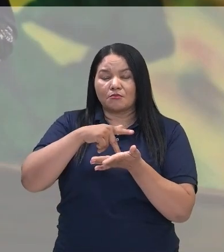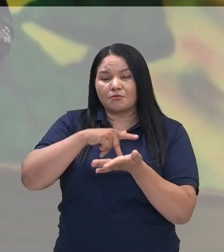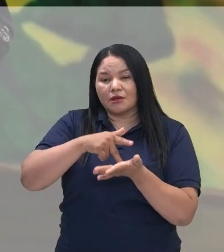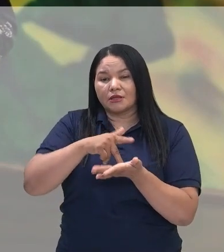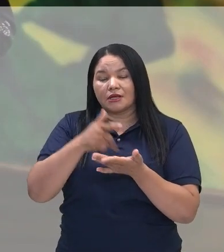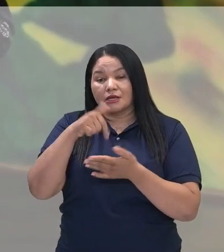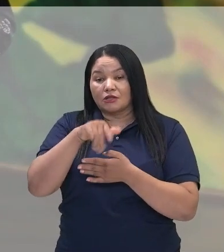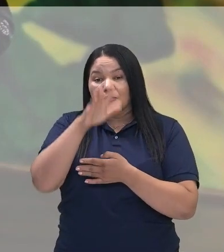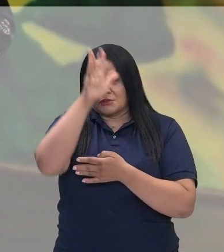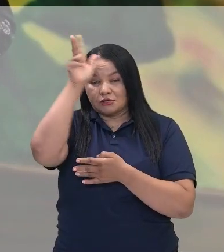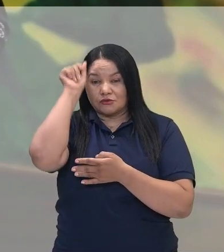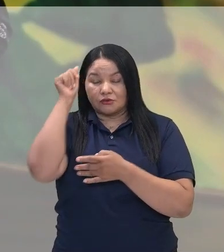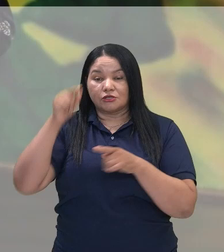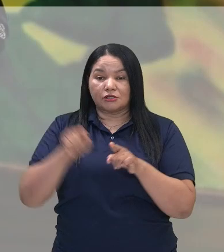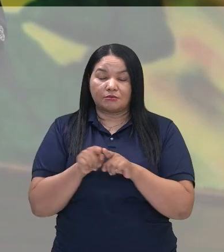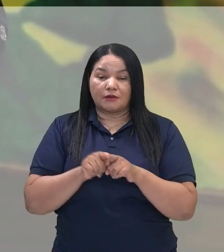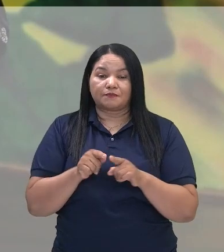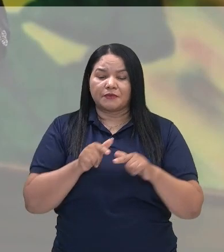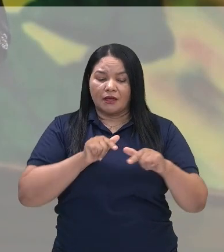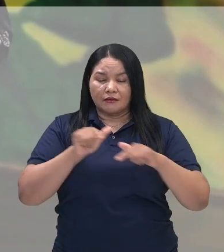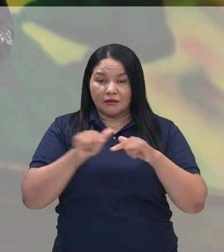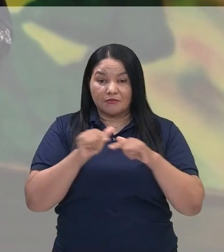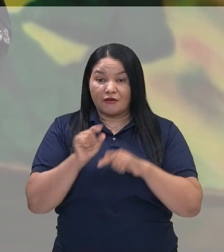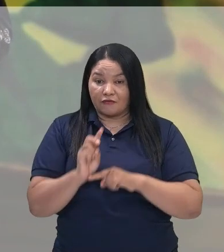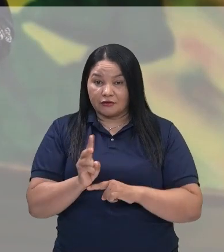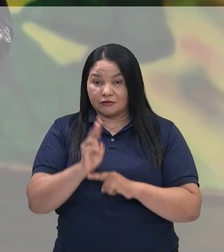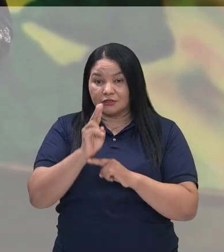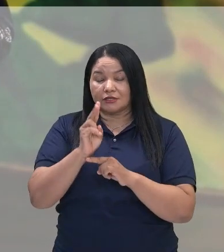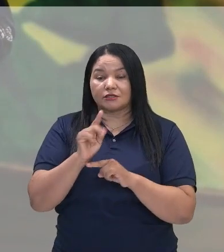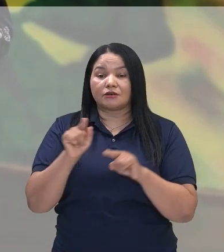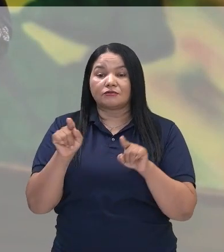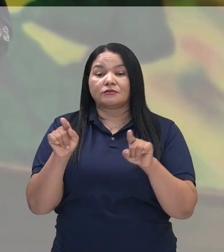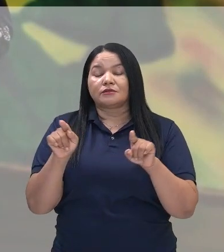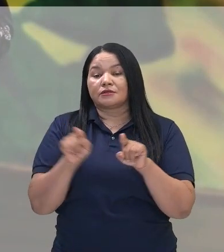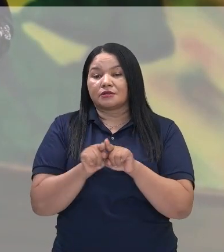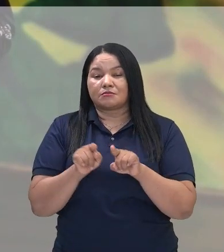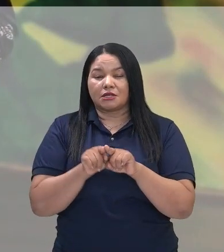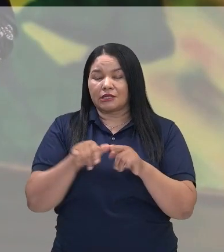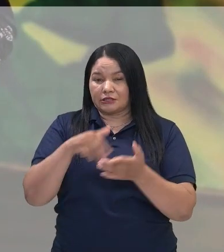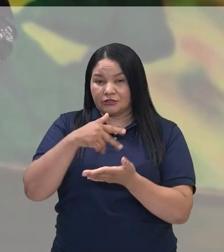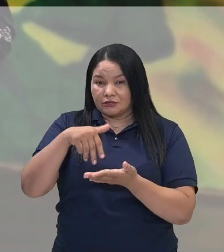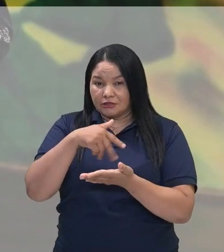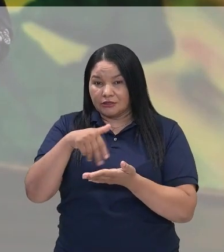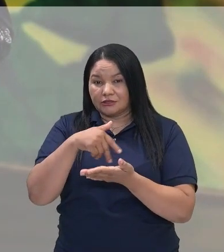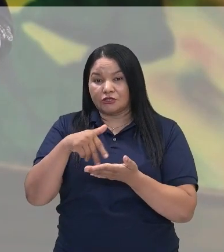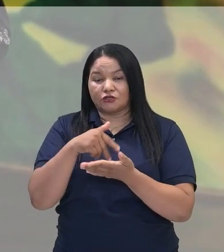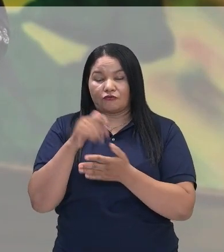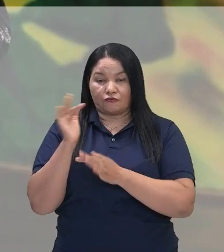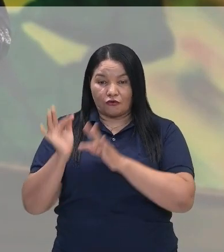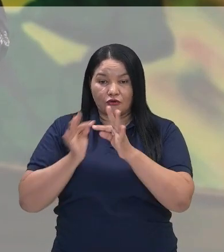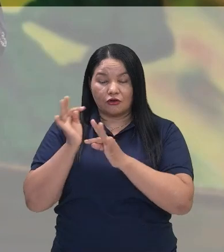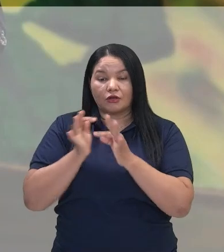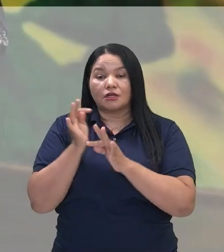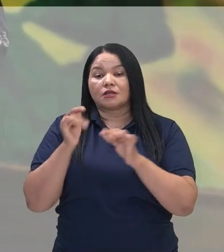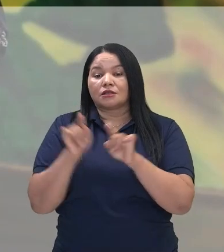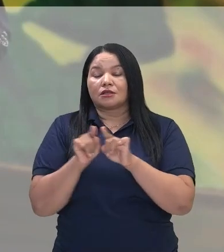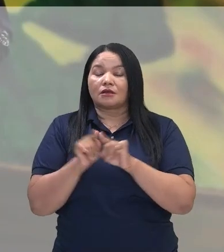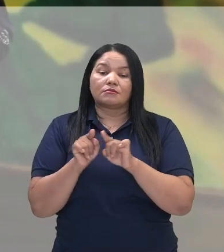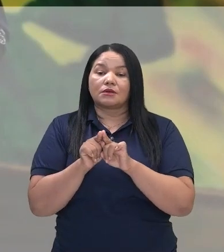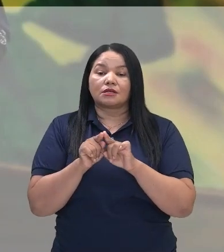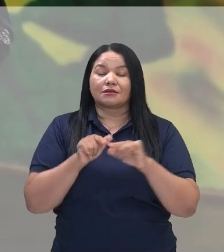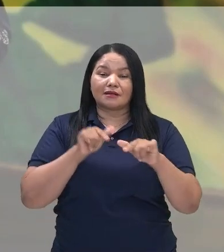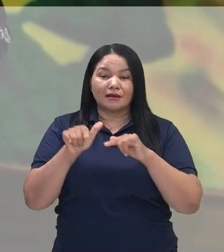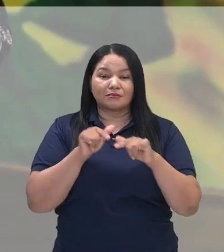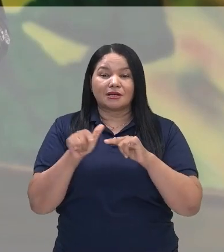Amazonas, que apesar de trabalhar a valorização das nossas danças folclóricas, ele também trabalha essa linguagem da